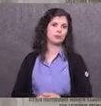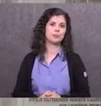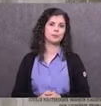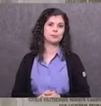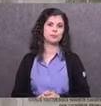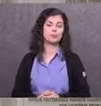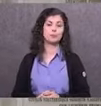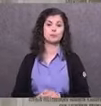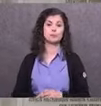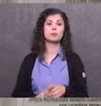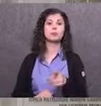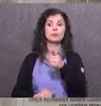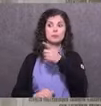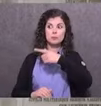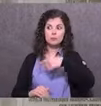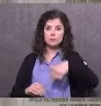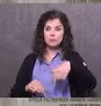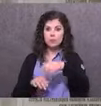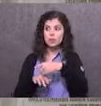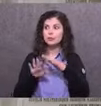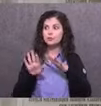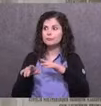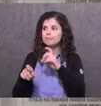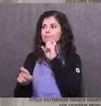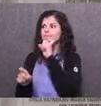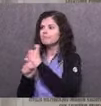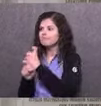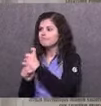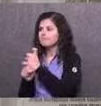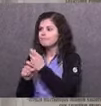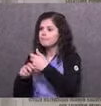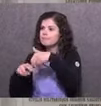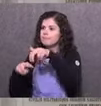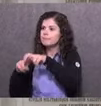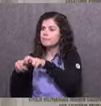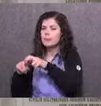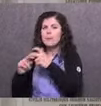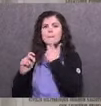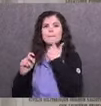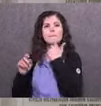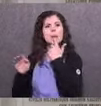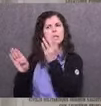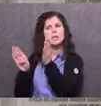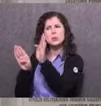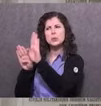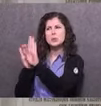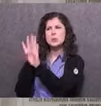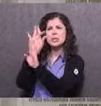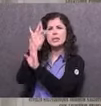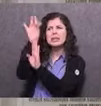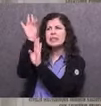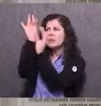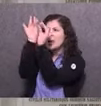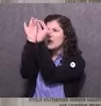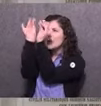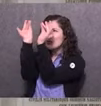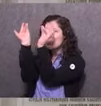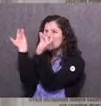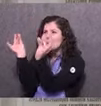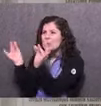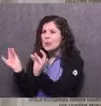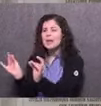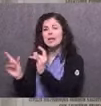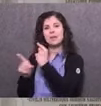foram e guardaram o sepulcro, selando a pedra e pondo a guarda.